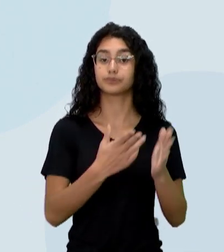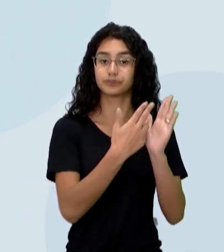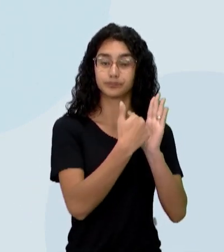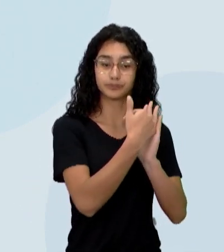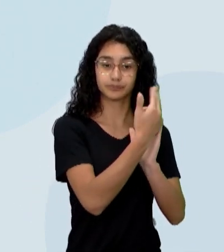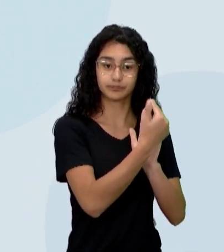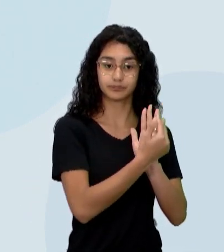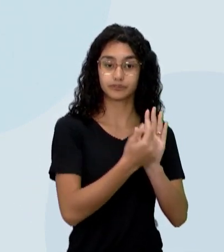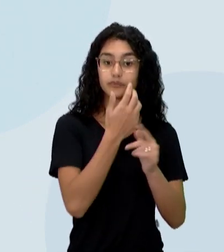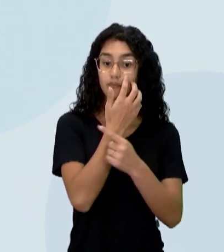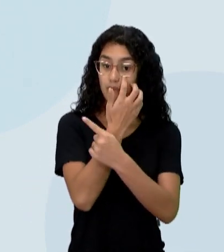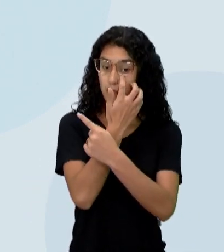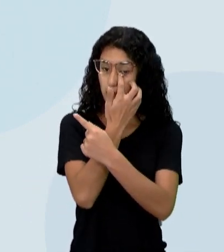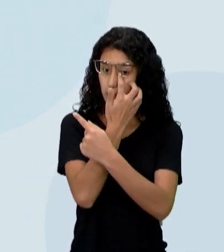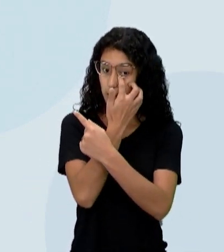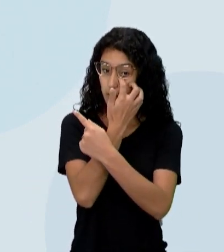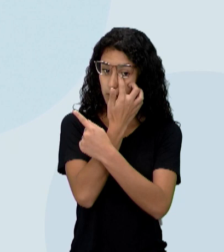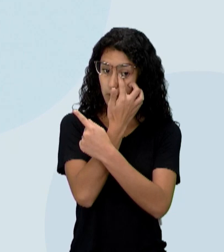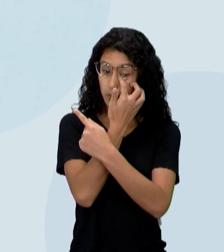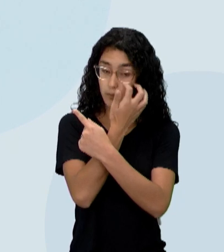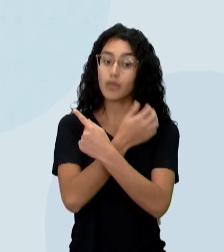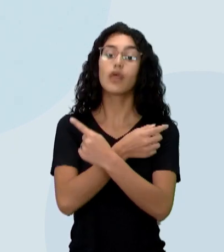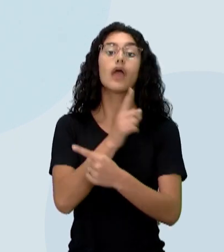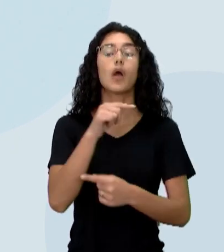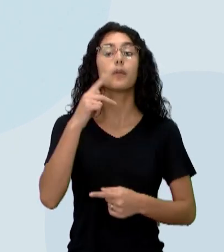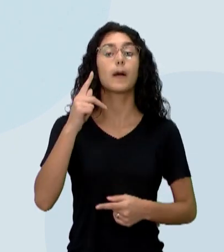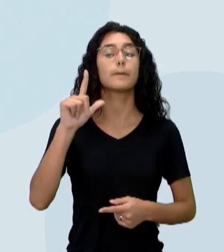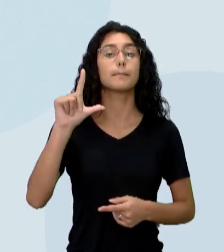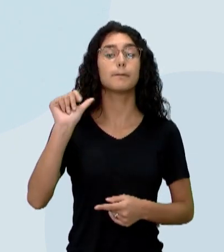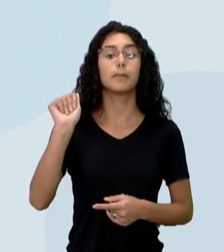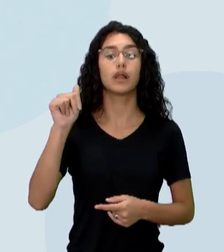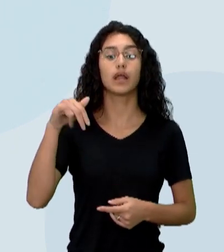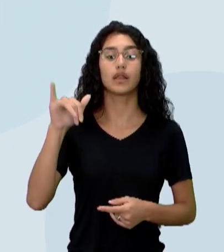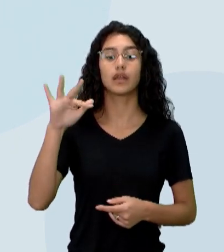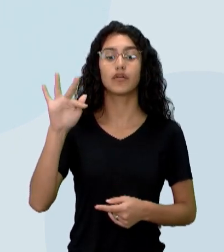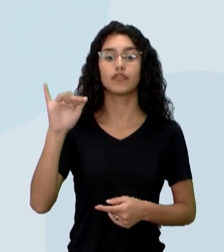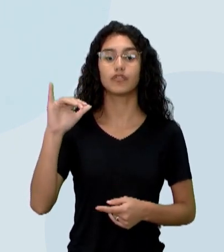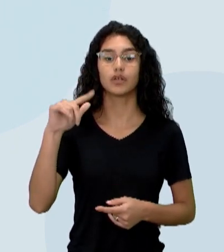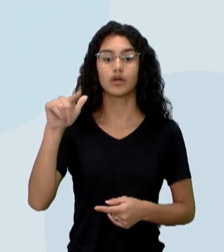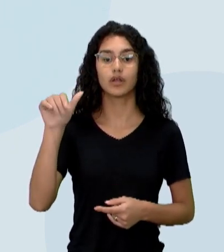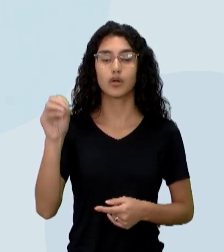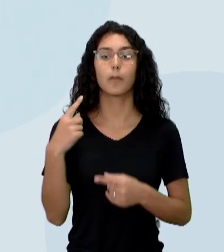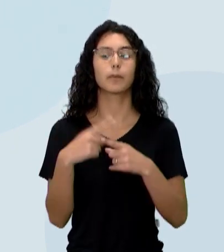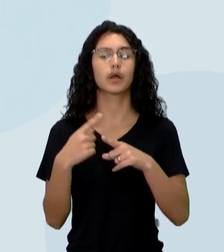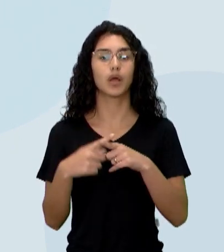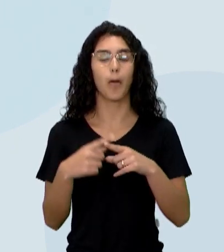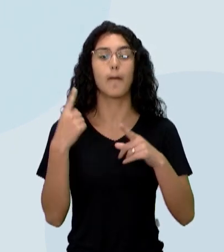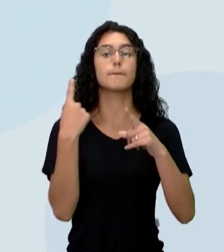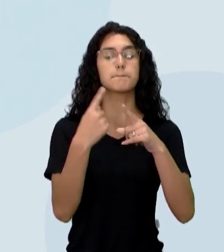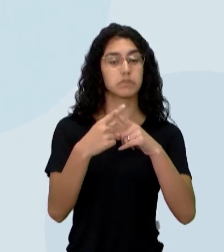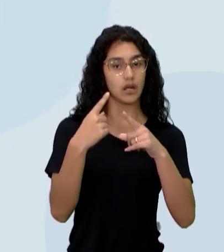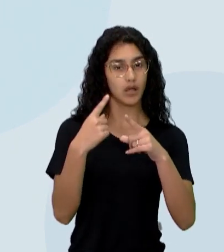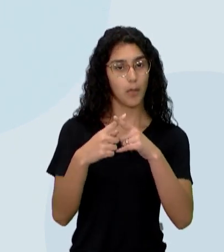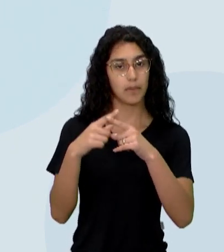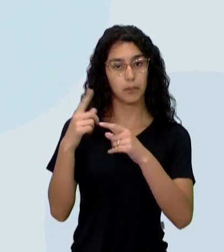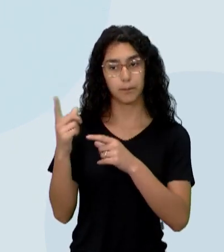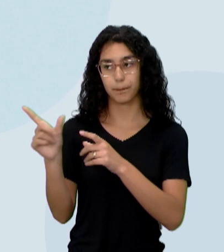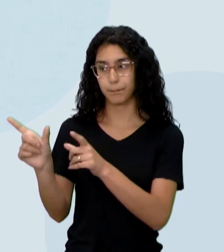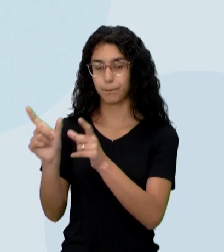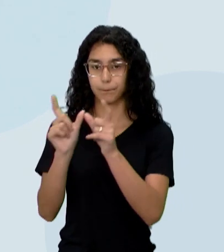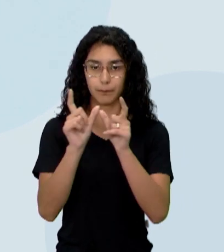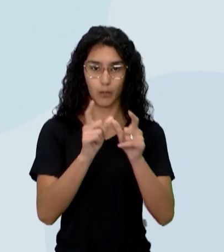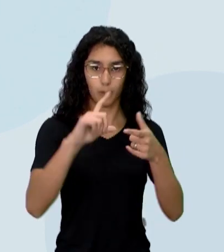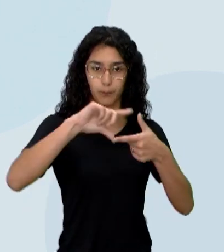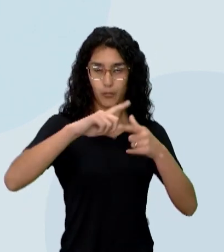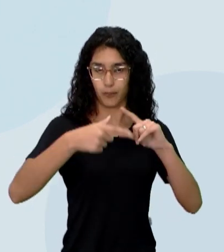está aparecendo aqui é uma planificação. Por que uma planificação? Porque eu peguei uma figura que era